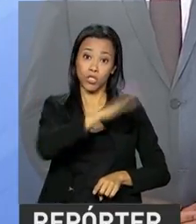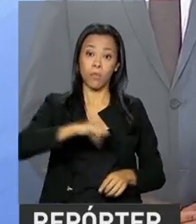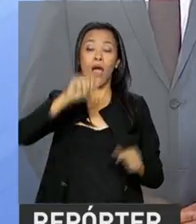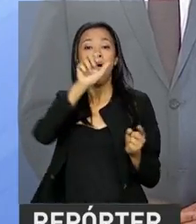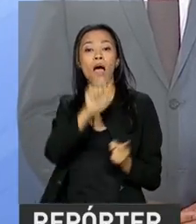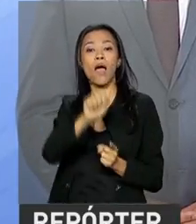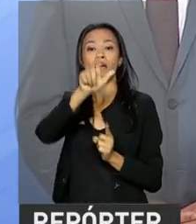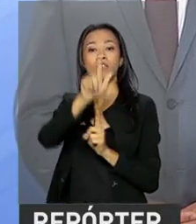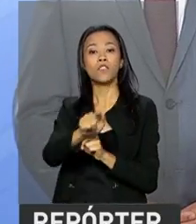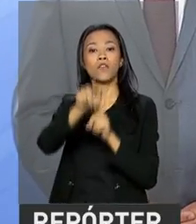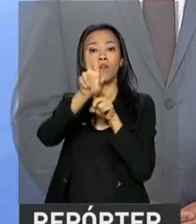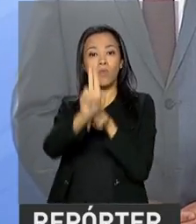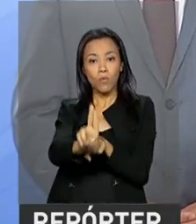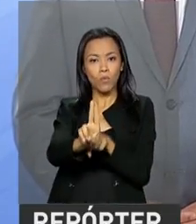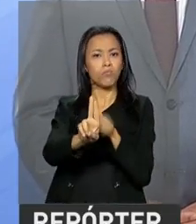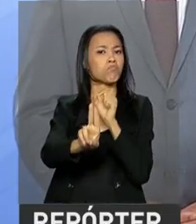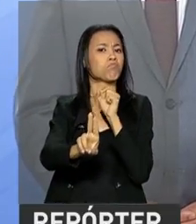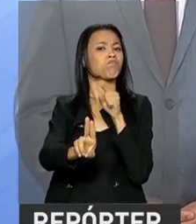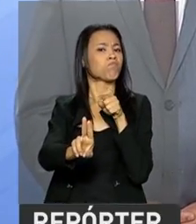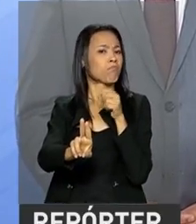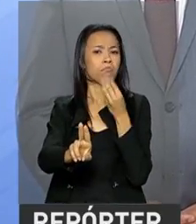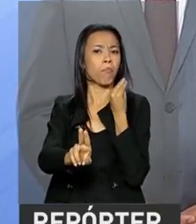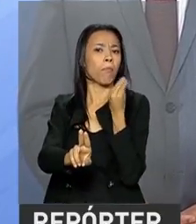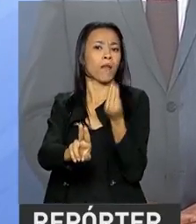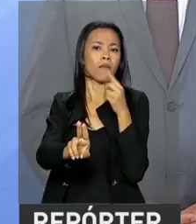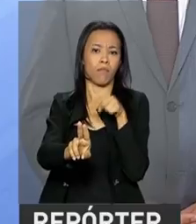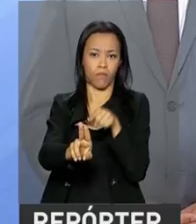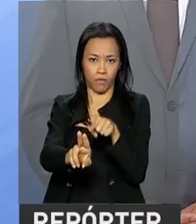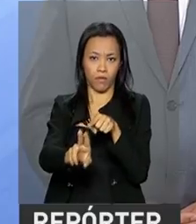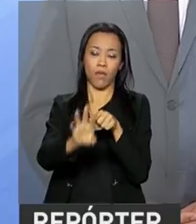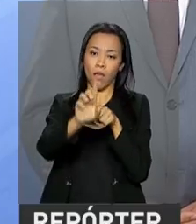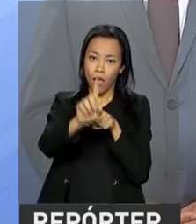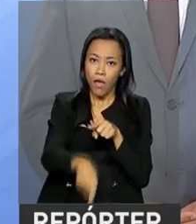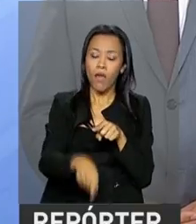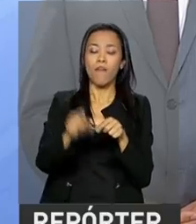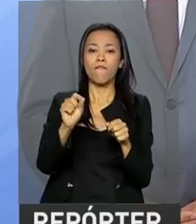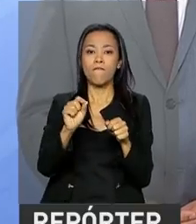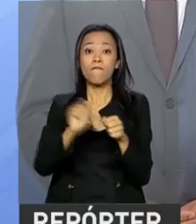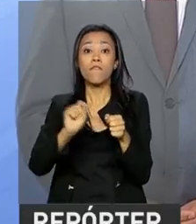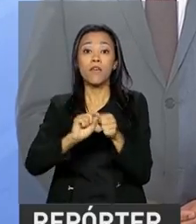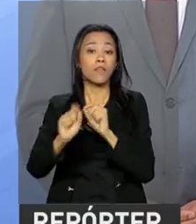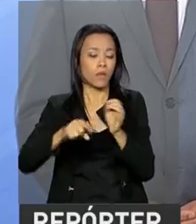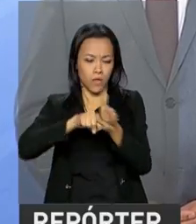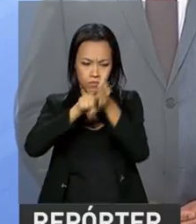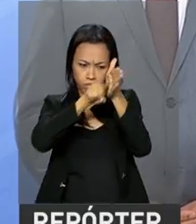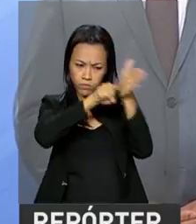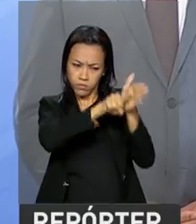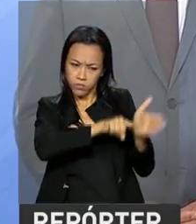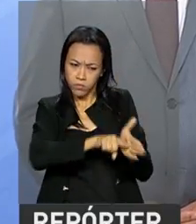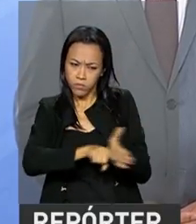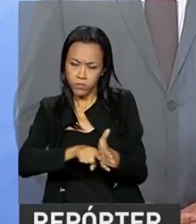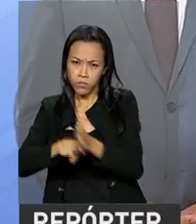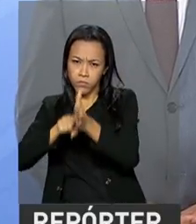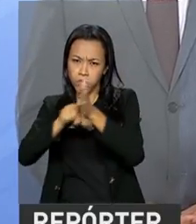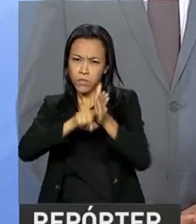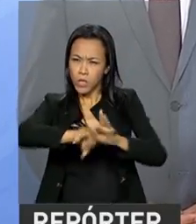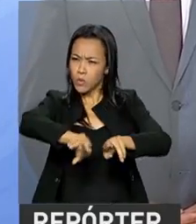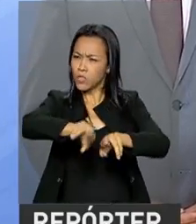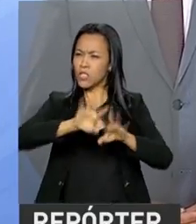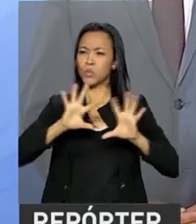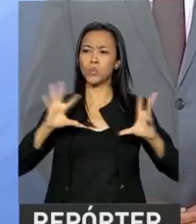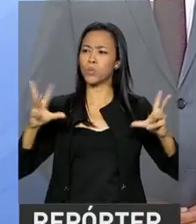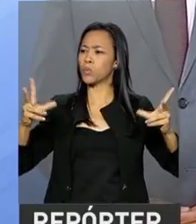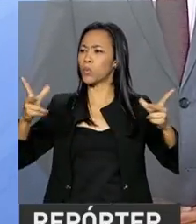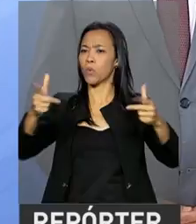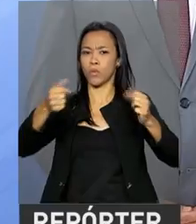da união para que sejam feitas em todos os móveis em